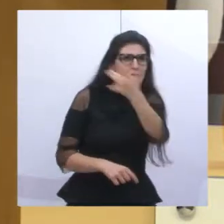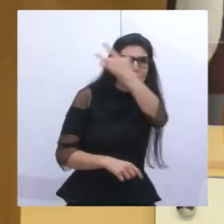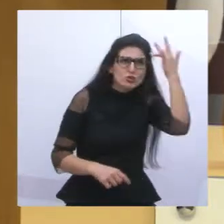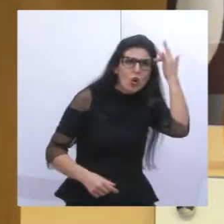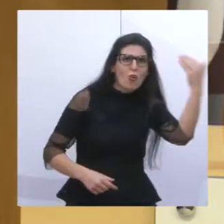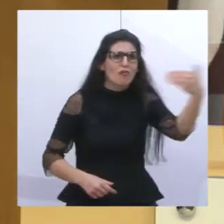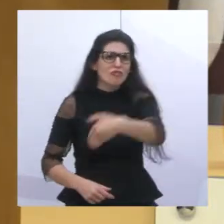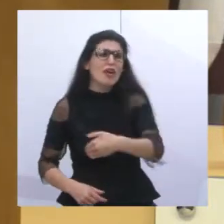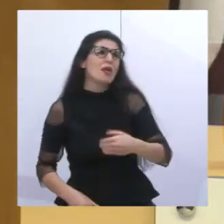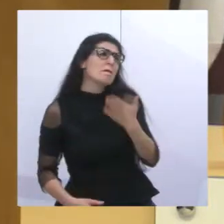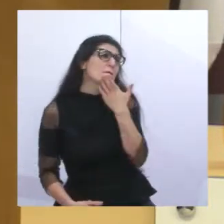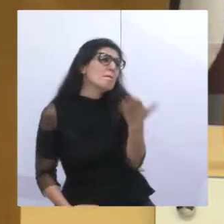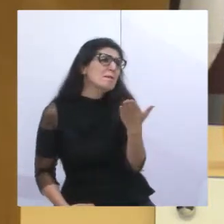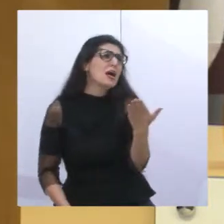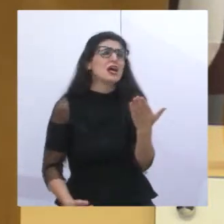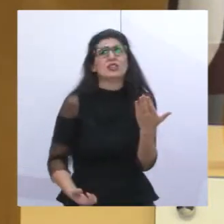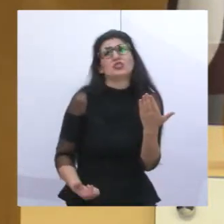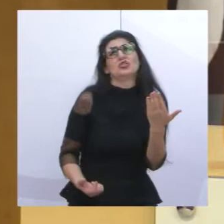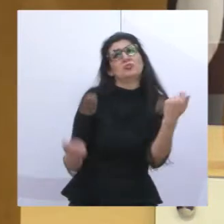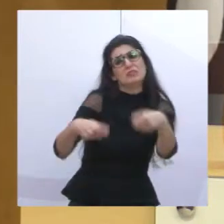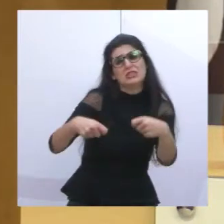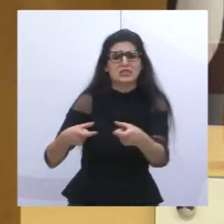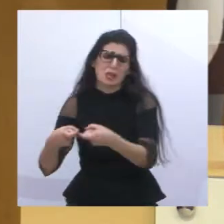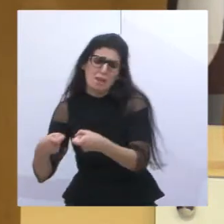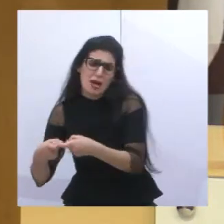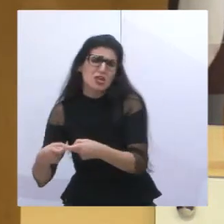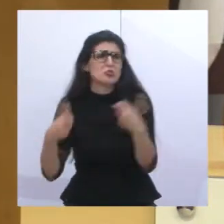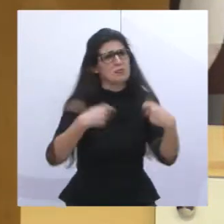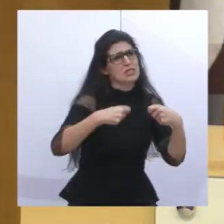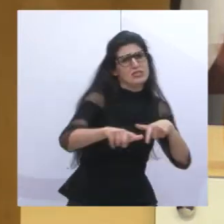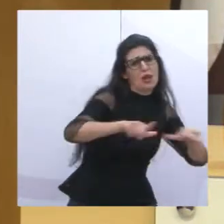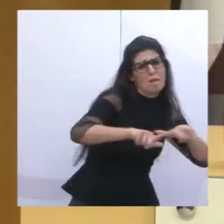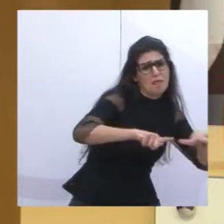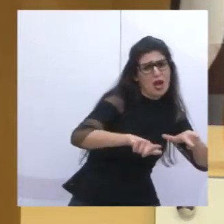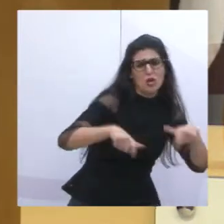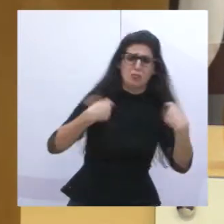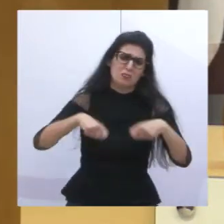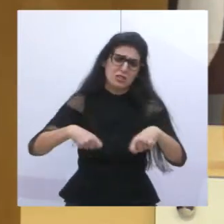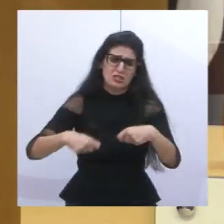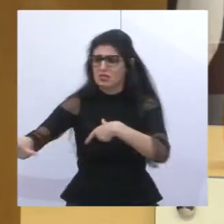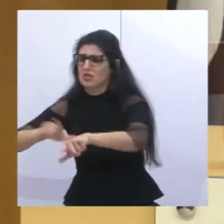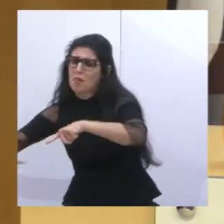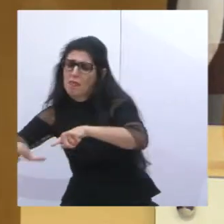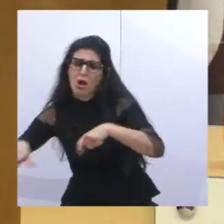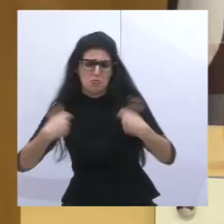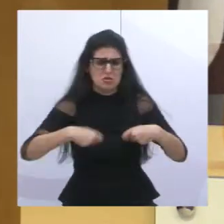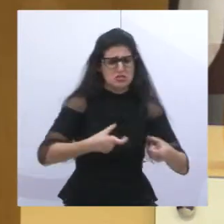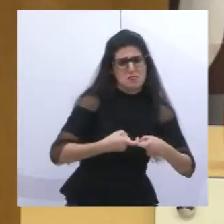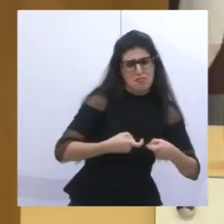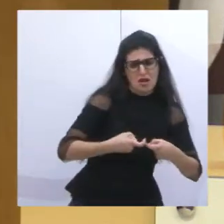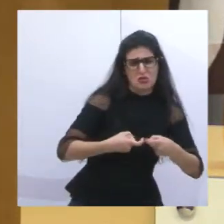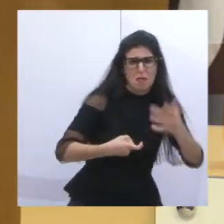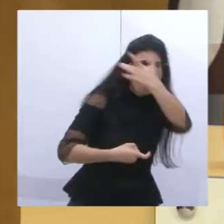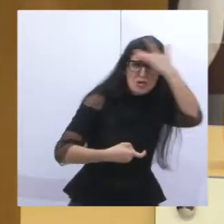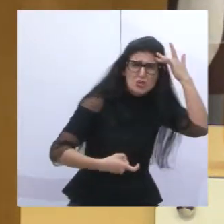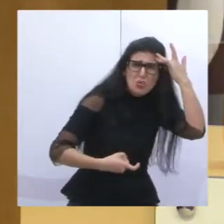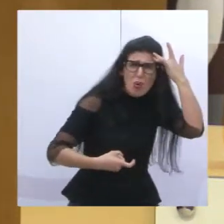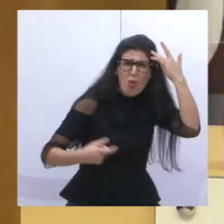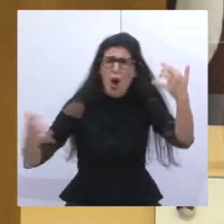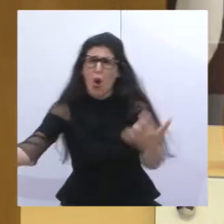Então, não dá. A gente hoje está brigando pelos remédios, amanhã vamos brigar pelos exames. Então, vamos, se a gente